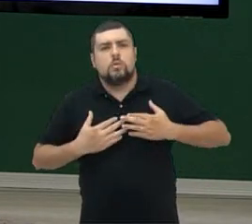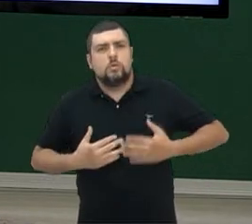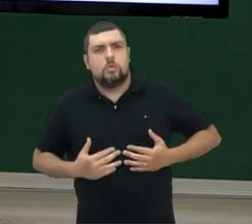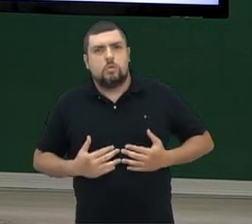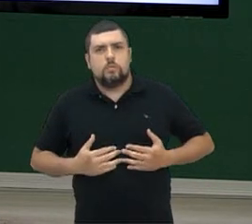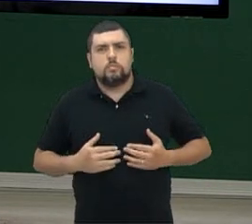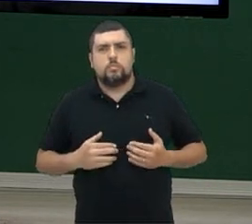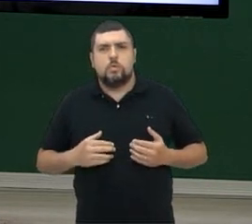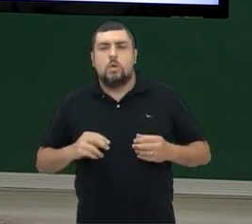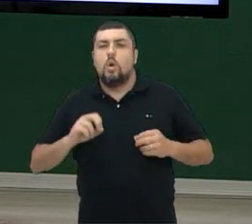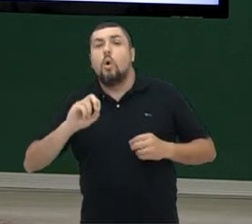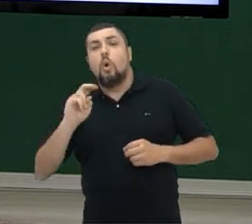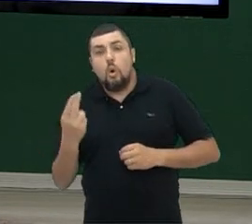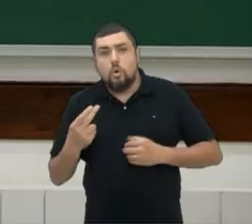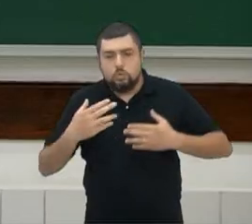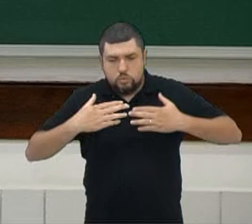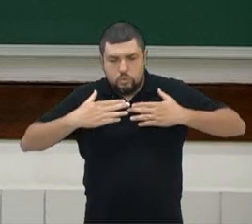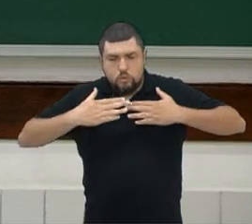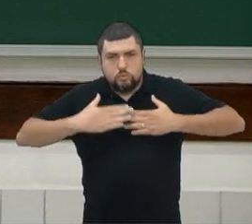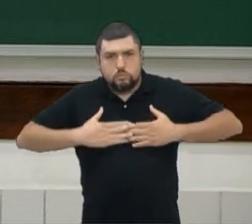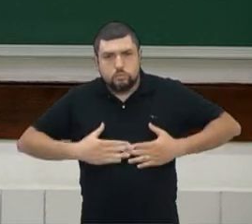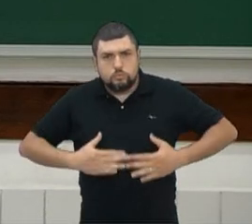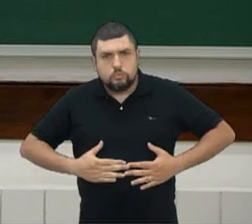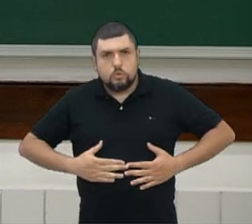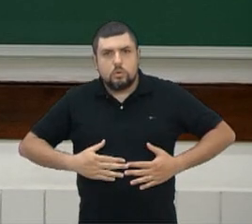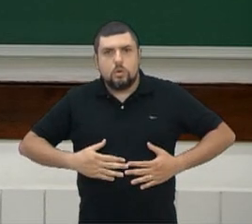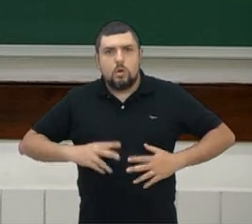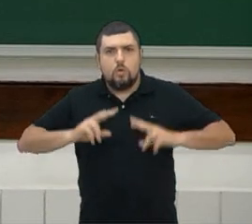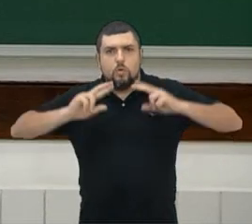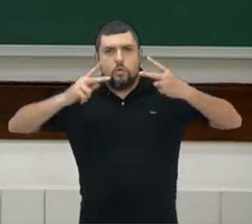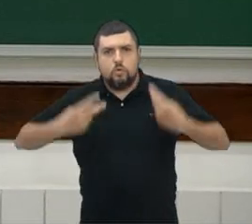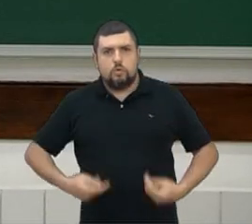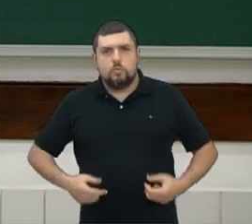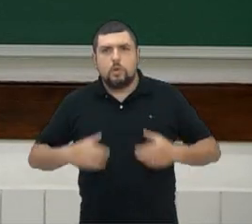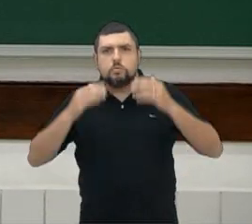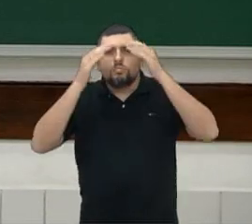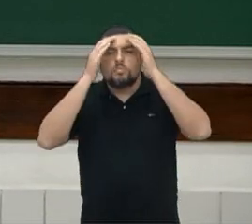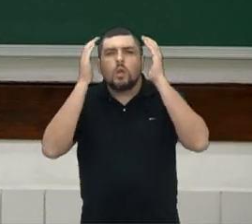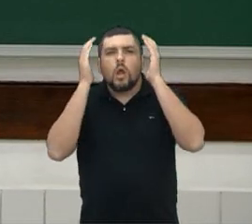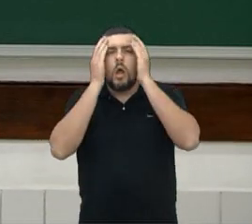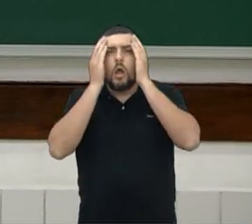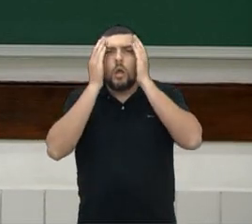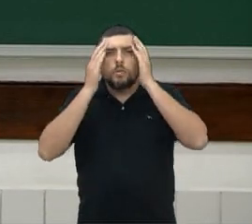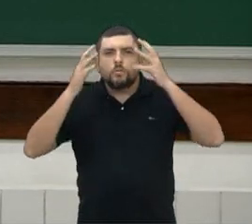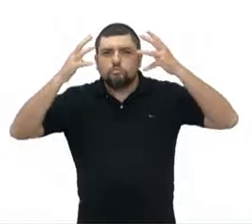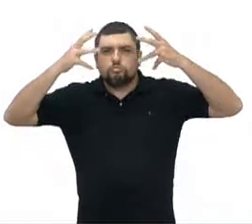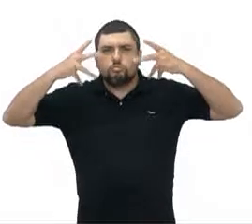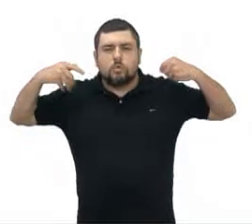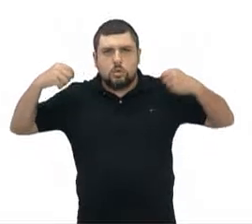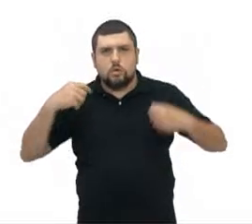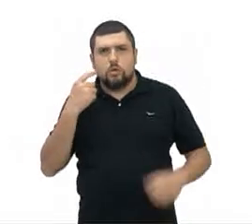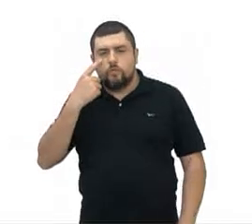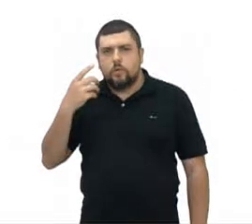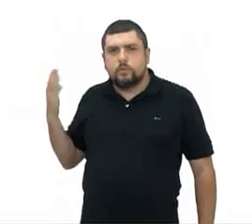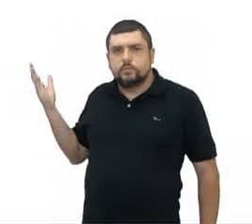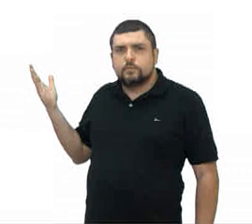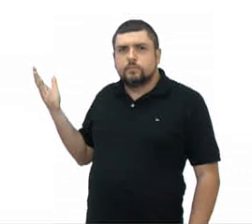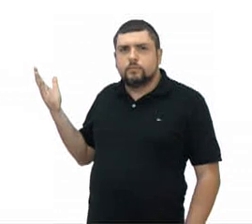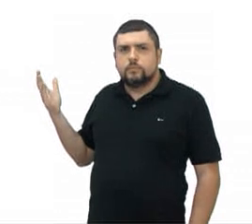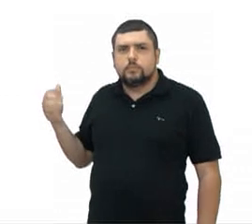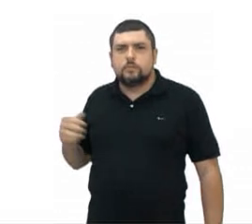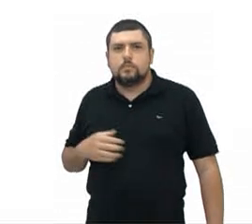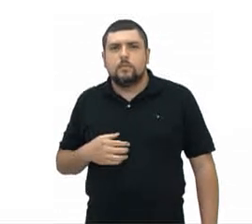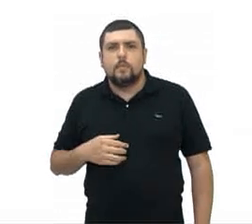maneira, corpo humano e cabeça de leão. Ele é o deus da guerra. É esse nosso amigo aqui. Ele está segurando